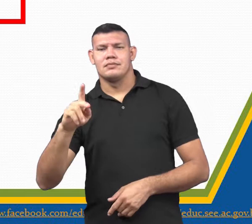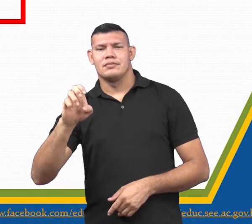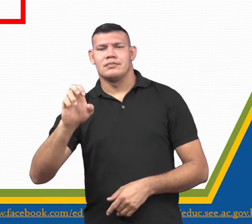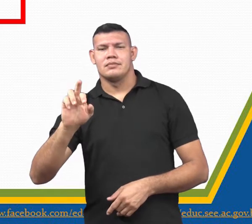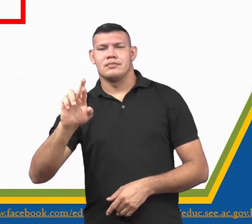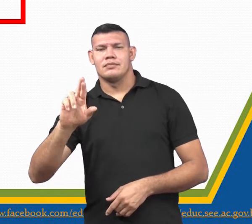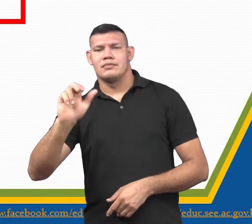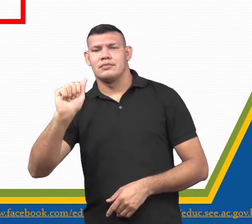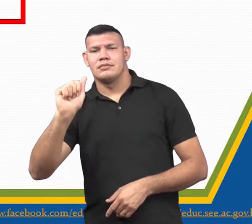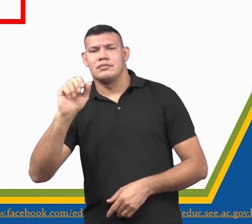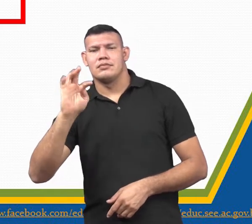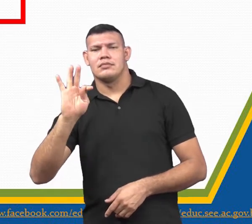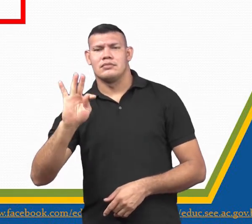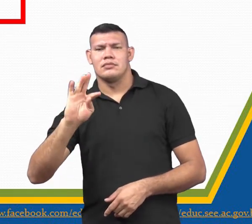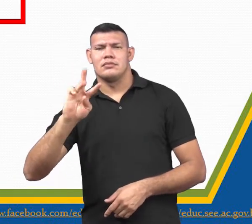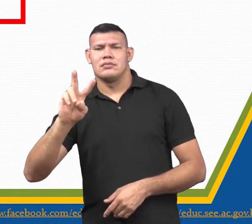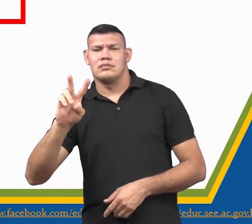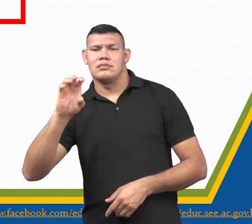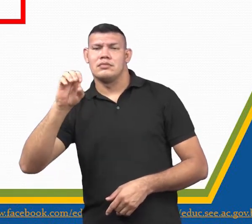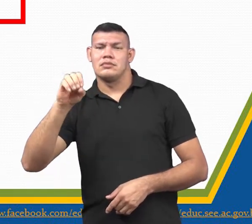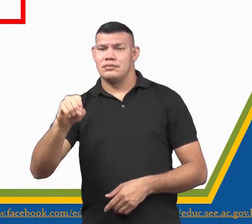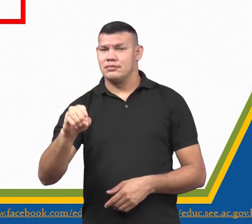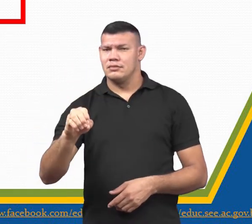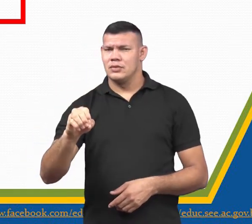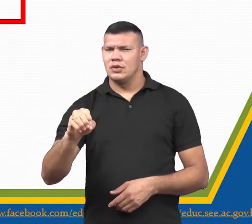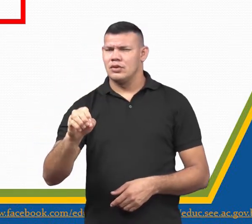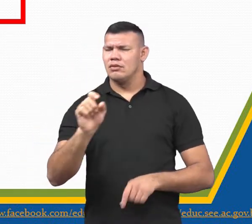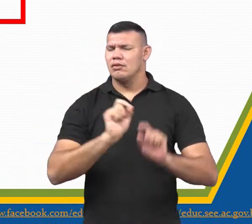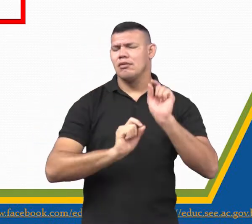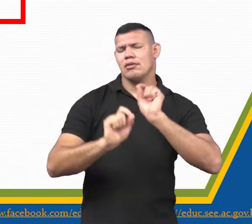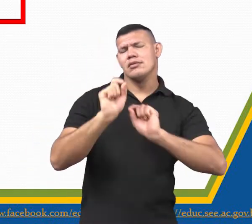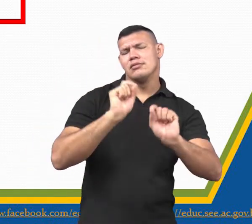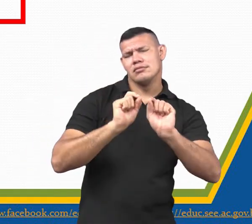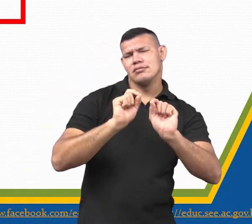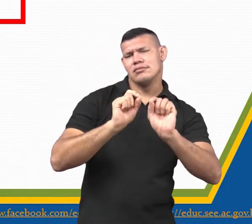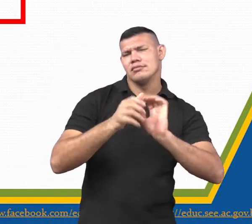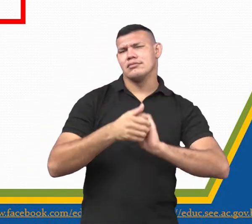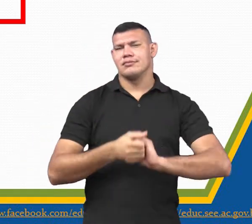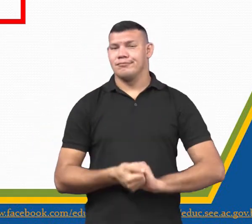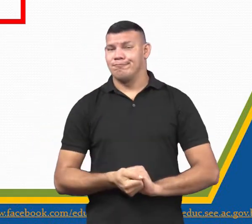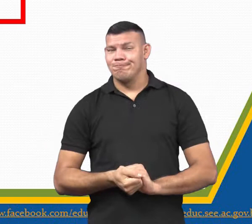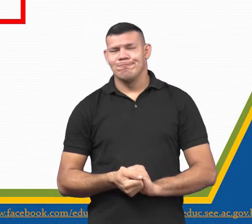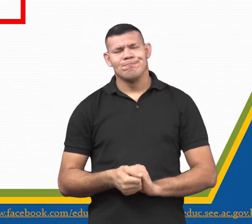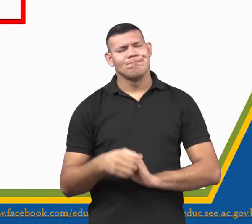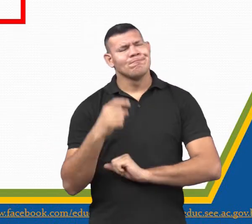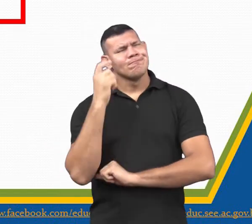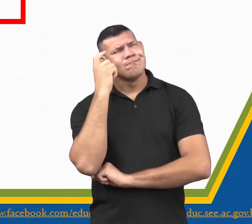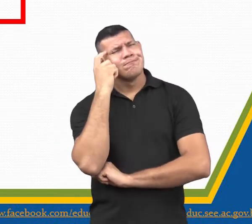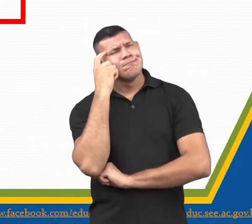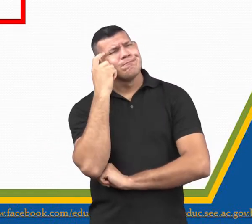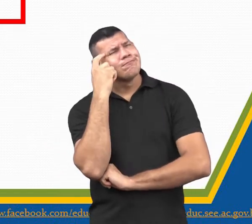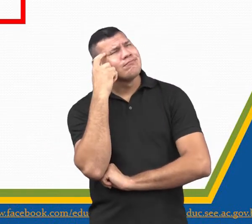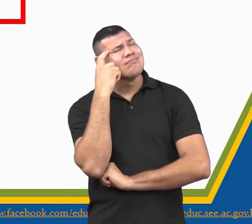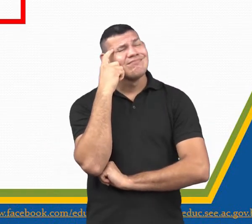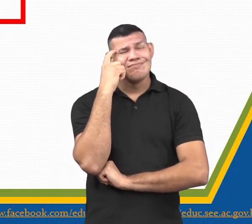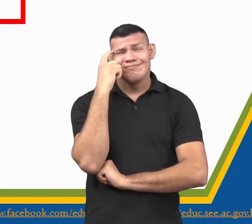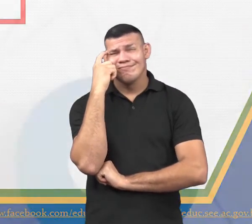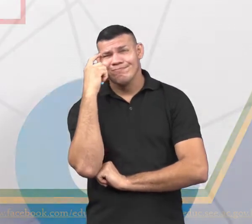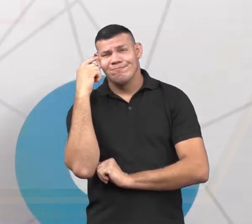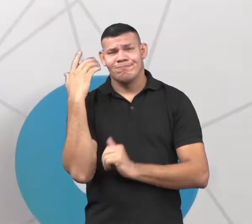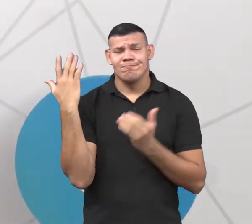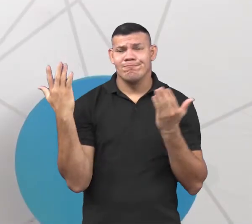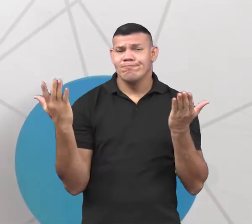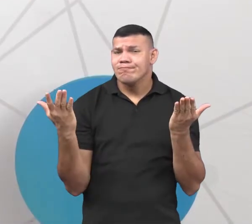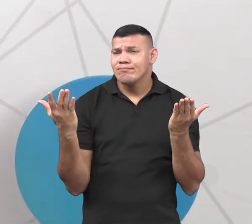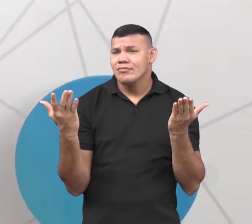de vocês, vocês já escutaram o professor falando, gente, o que é o imperativo? E eu tenho certeza que a maioria de vocês estão pensando aí na cabecinha de vocês isso